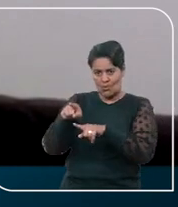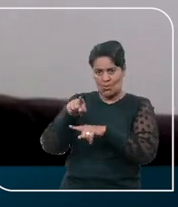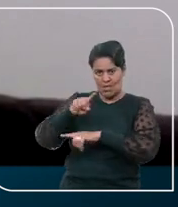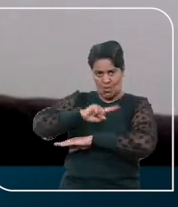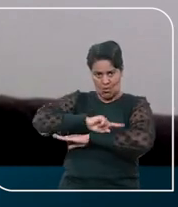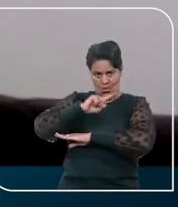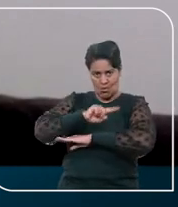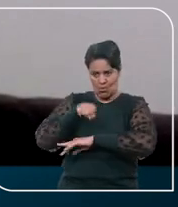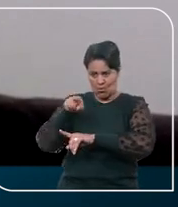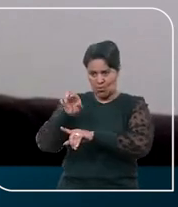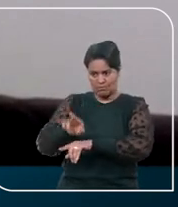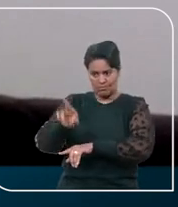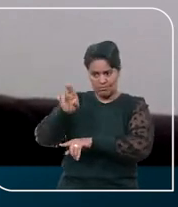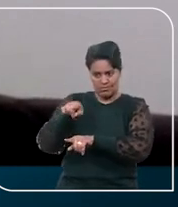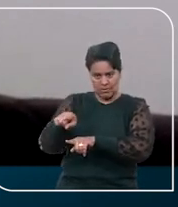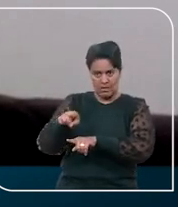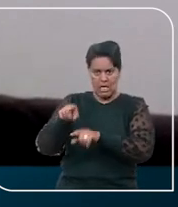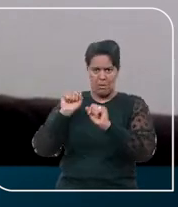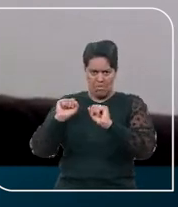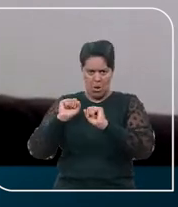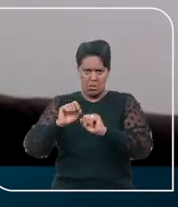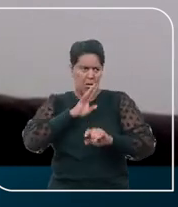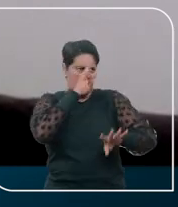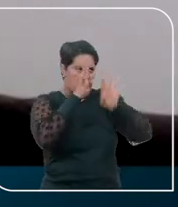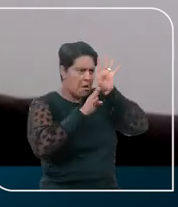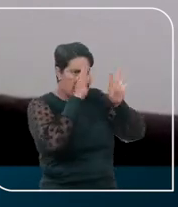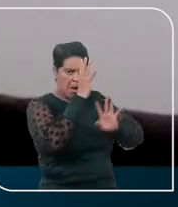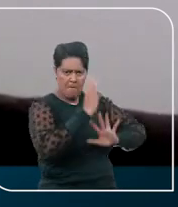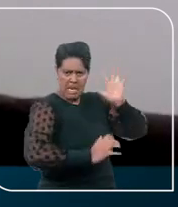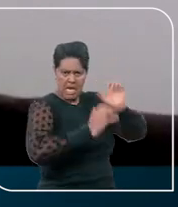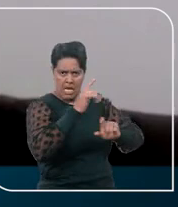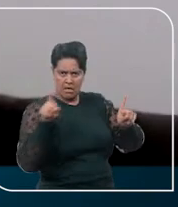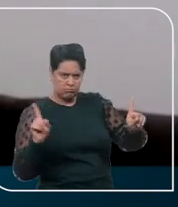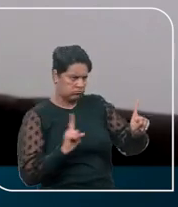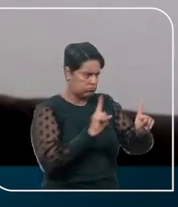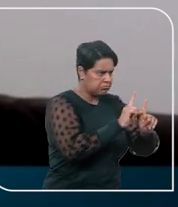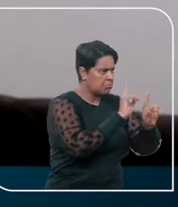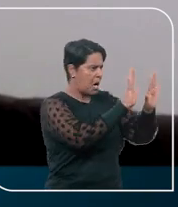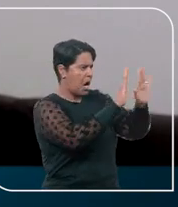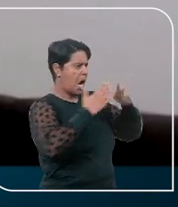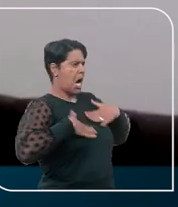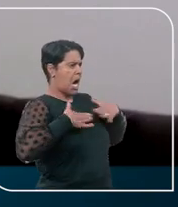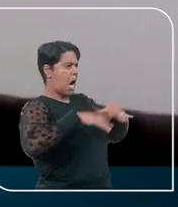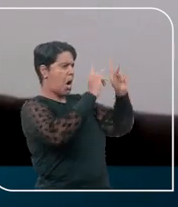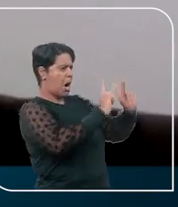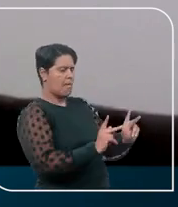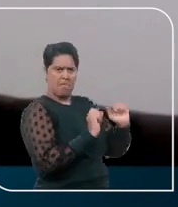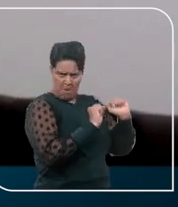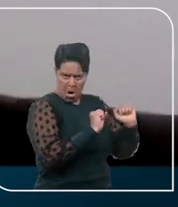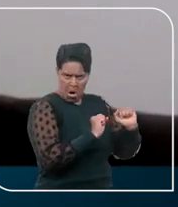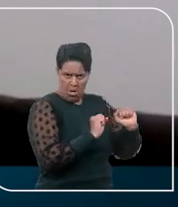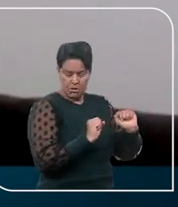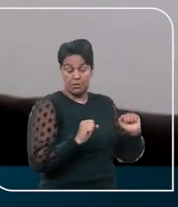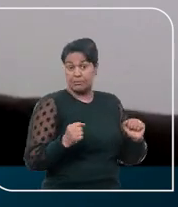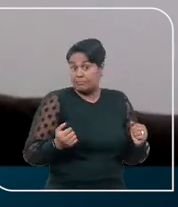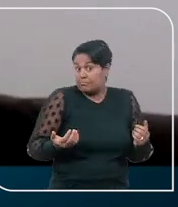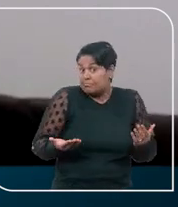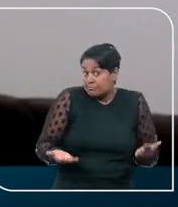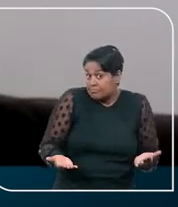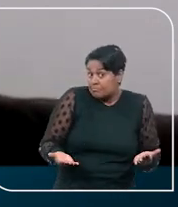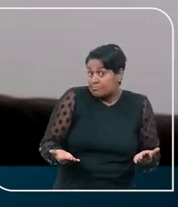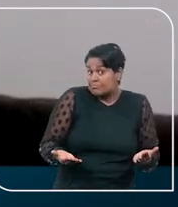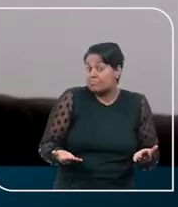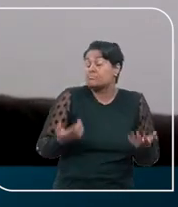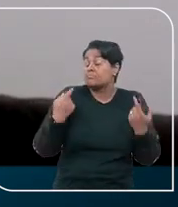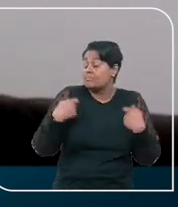direito de vizinhança, de briga entre vizinhos, entrar em picuinhas pessoais? E exatamente a gente ratifica essa posição do